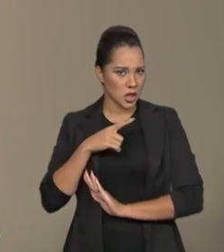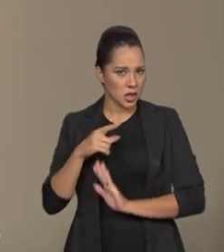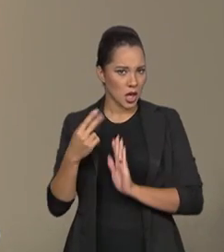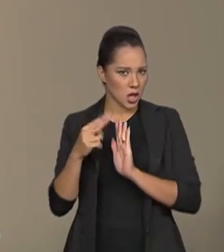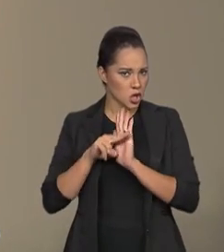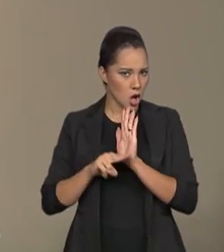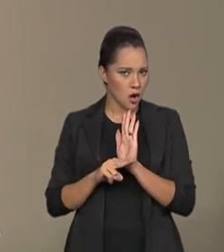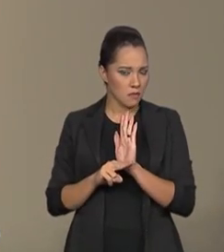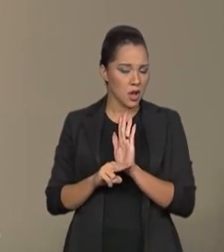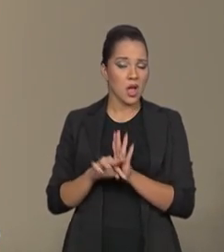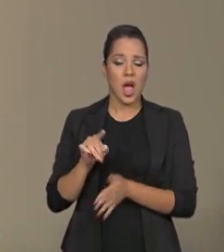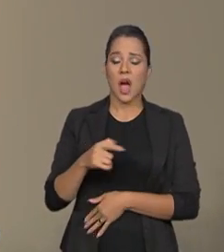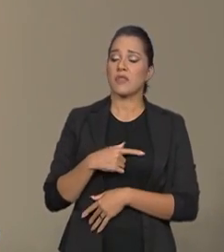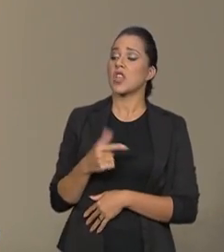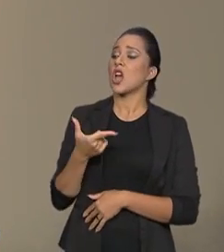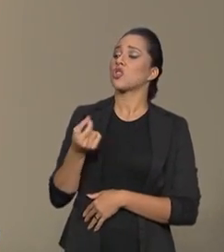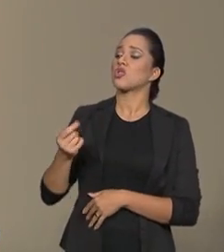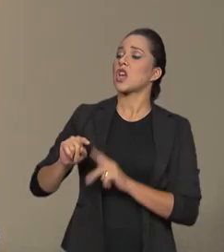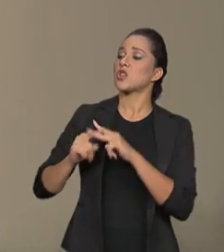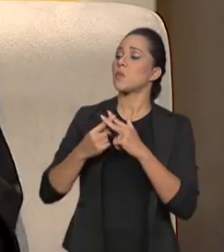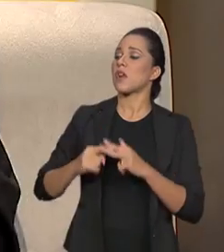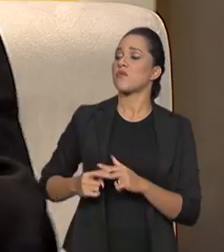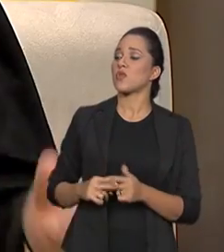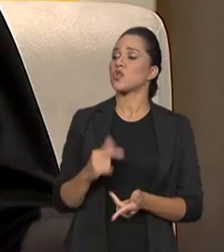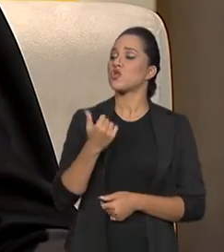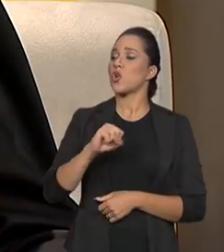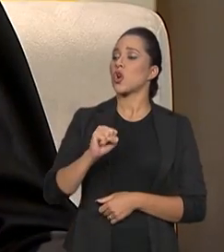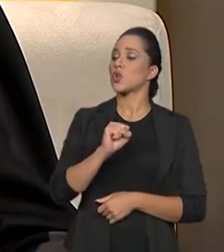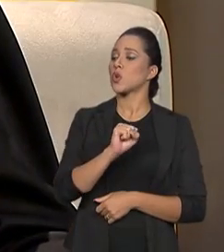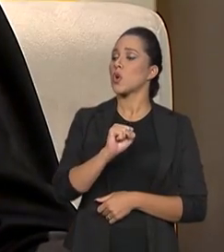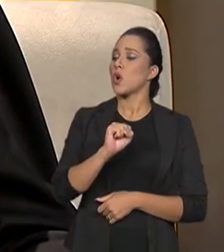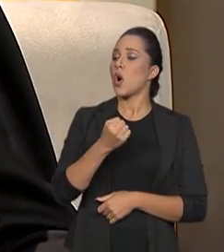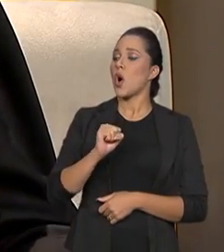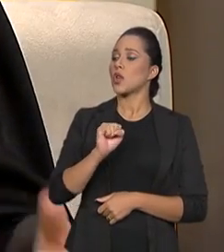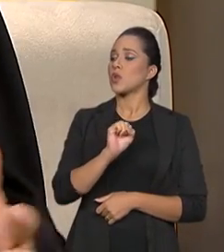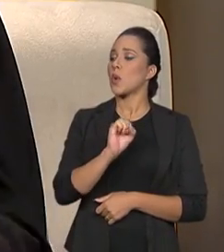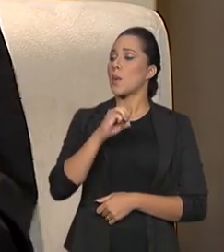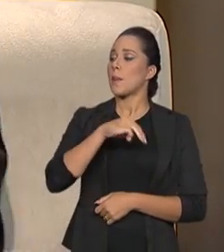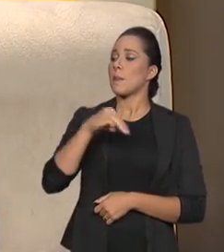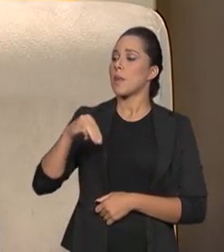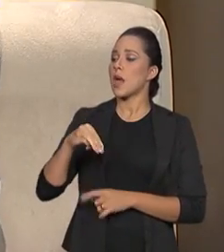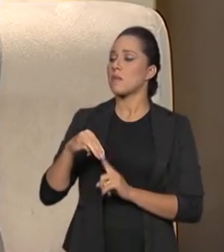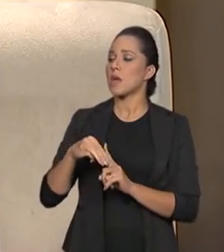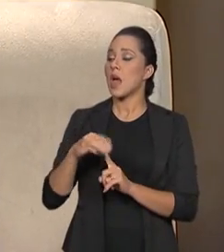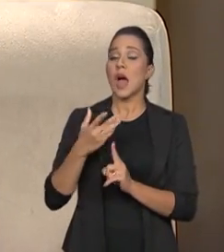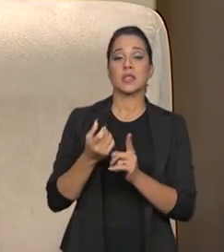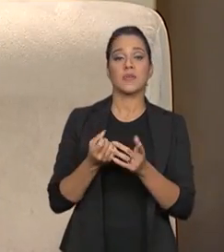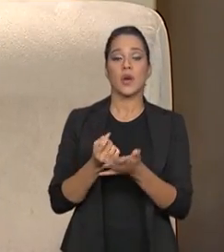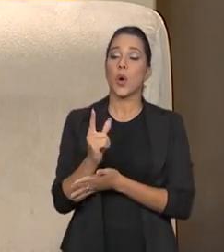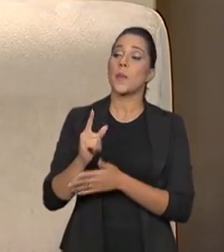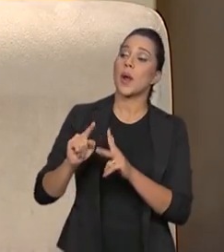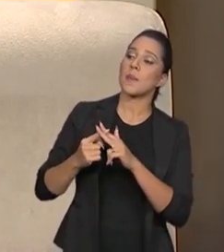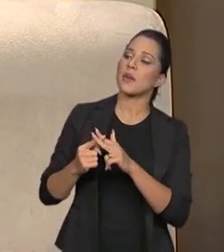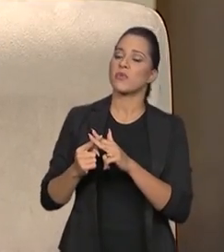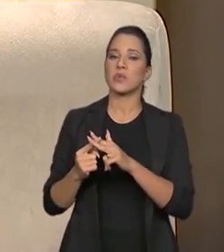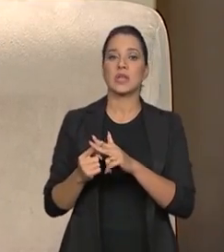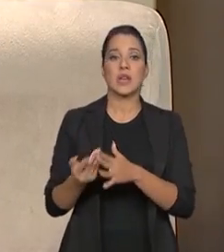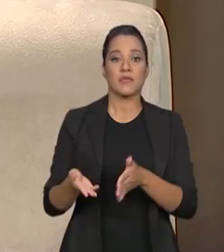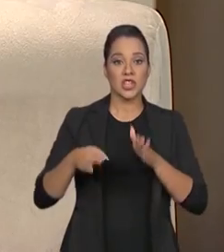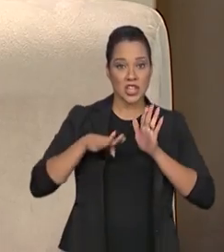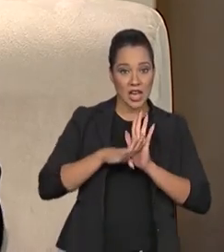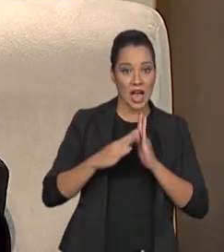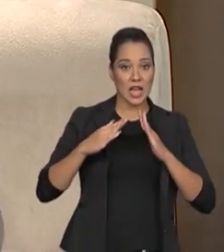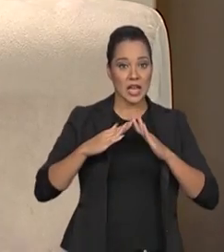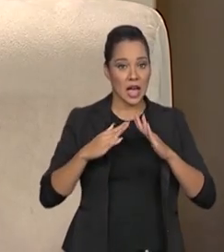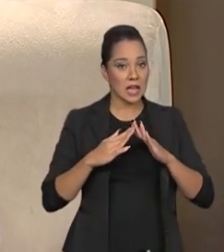a norma se Um fabricante vai botar lá 200 parafusos de 8 mm que não é 8 mm aí o consumidor vai comprar aqueles parafusos vai pegar na sua